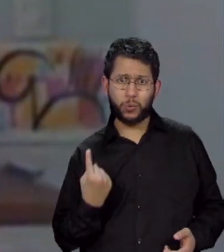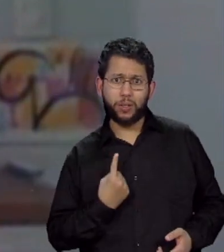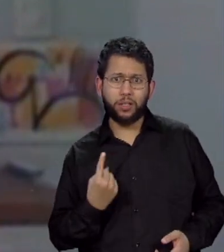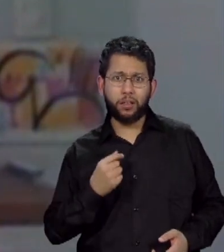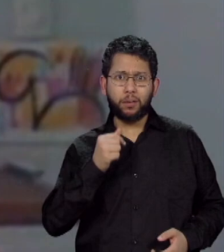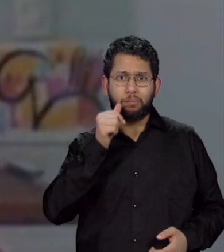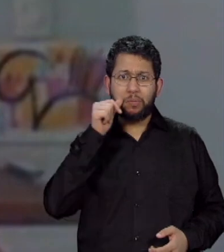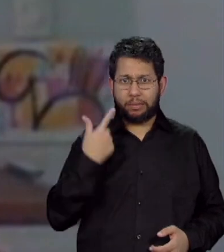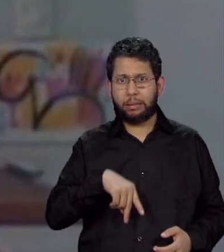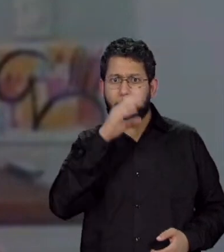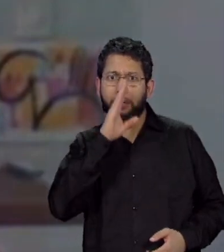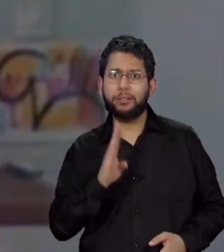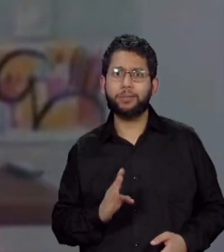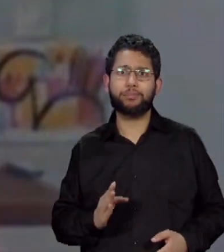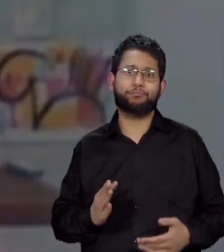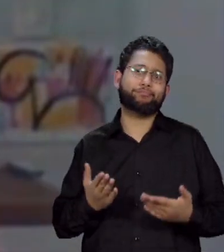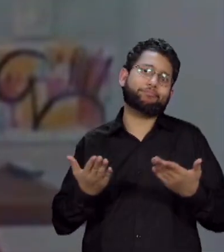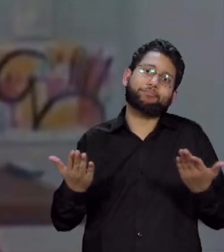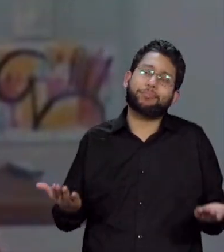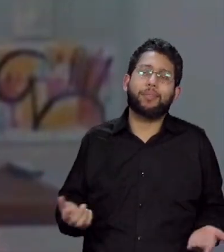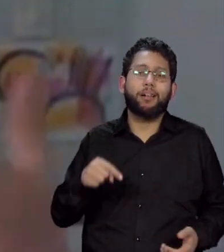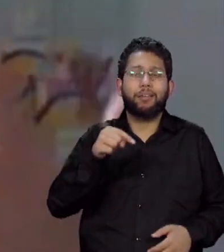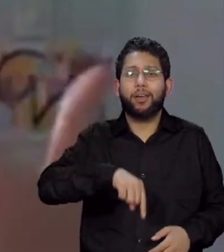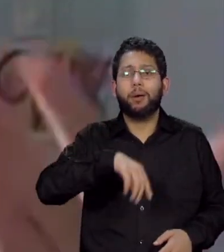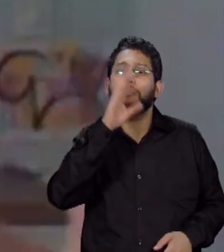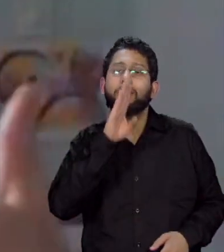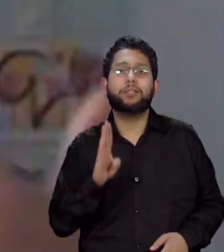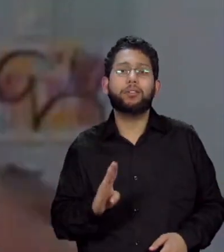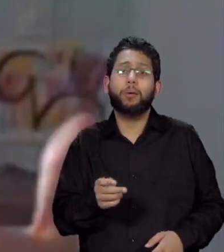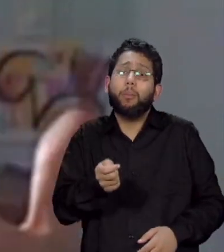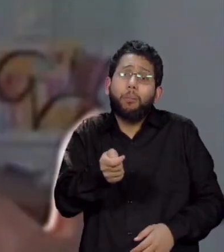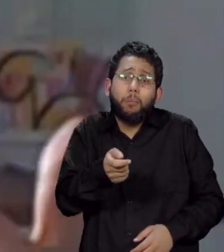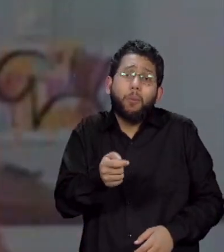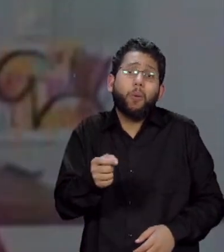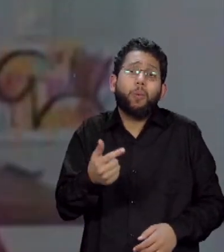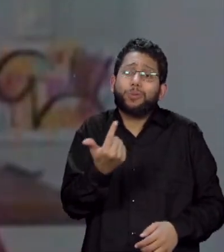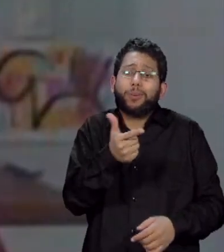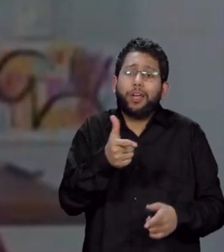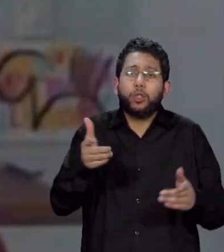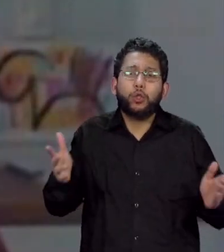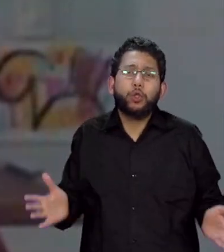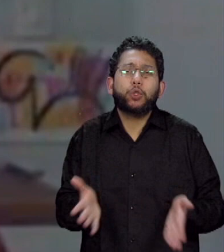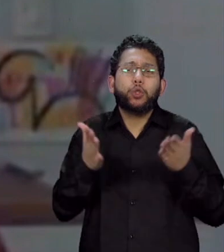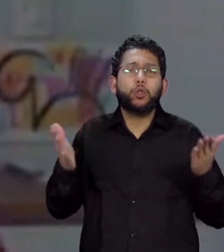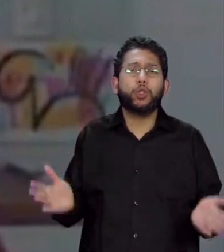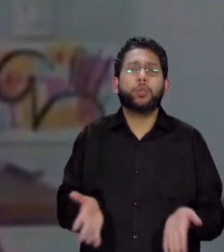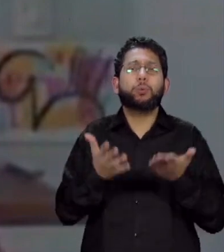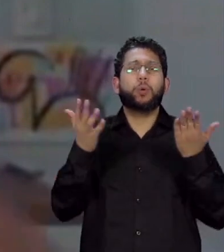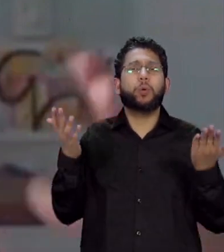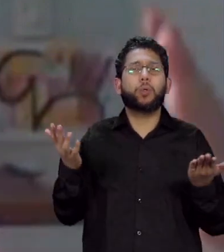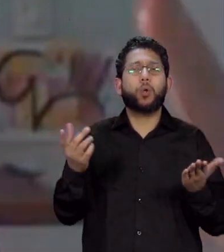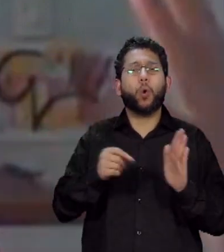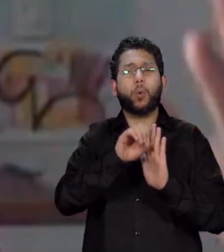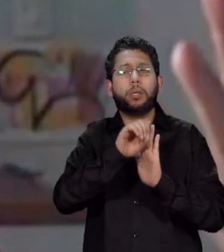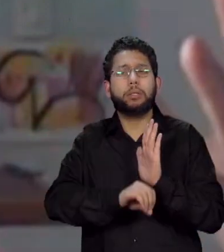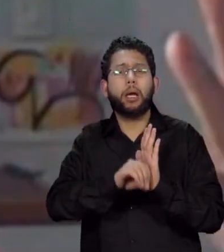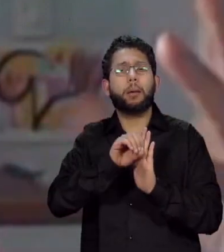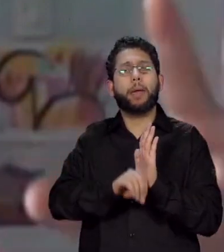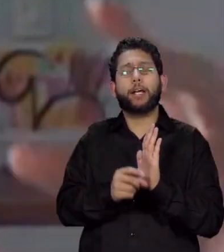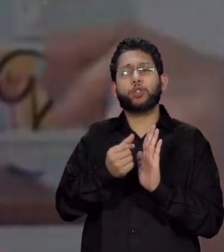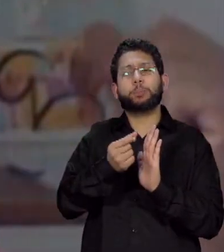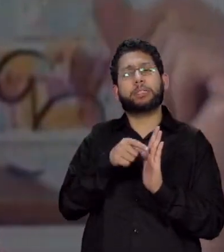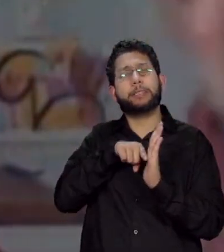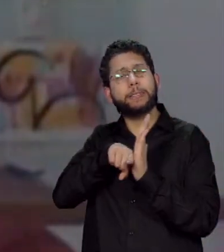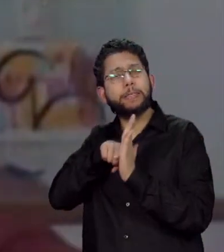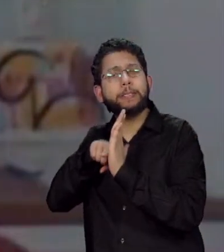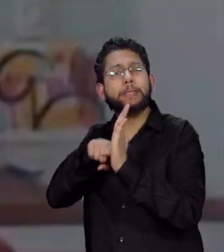produto brasileiro, né? Porque aqui no Brasil, a gente não tem muito esse estímulo para ter um orçamento de pesquisa mais